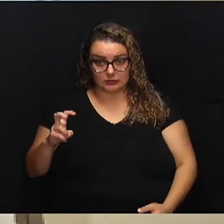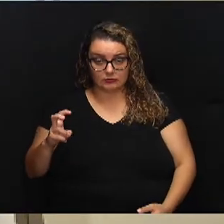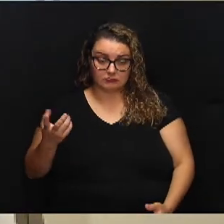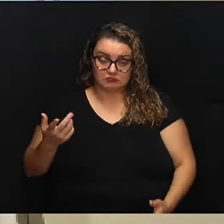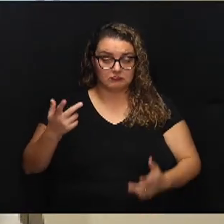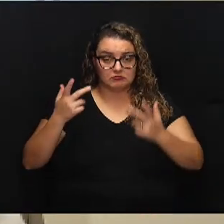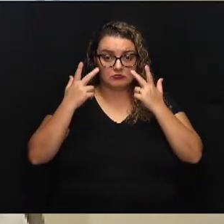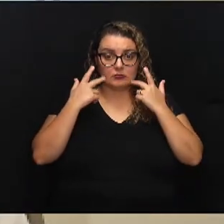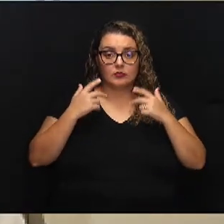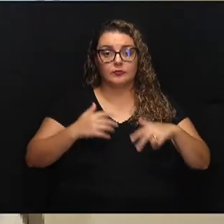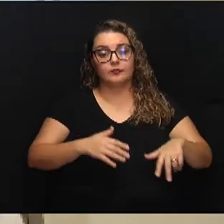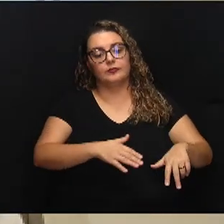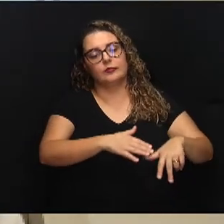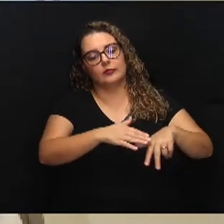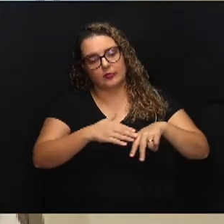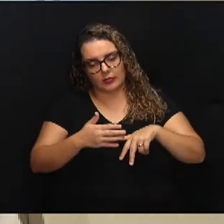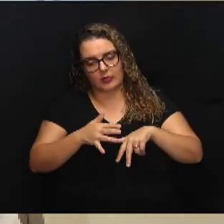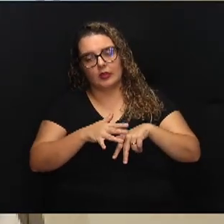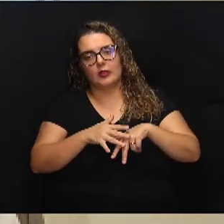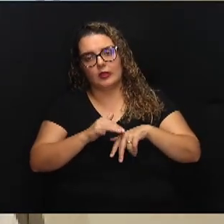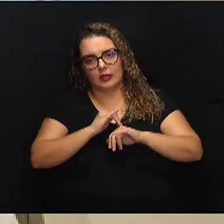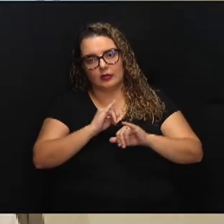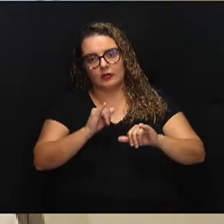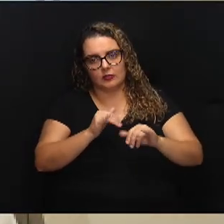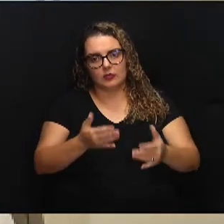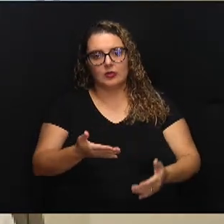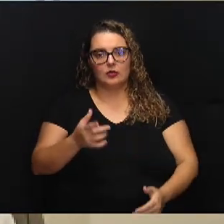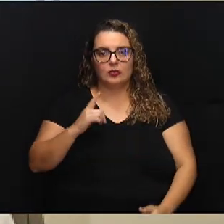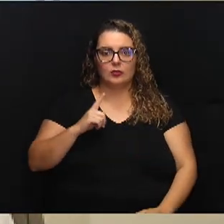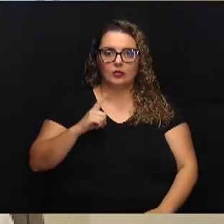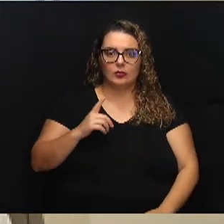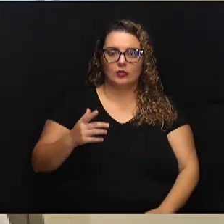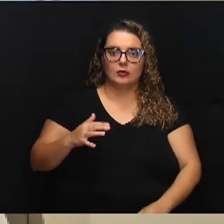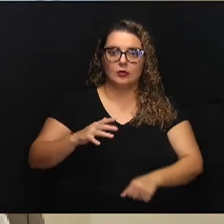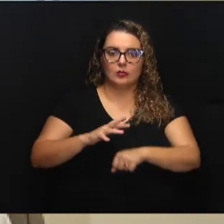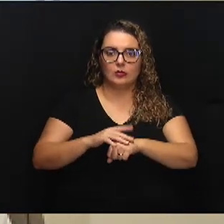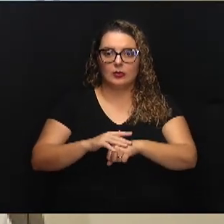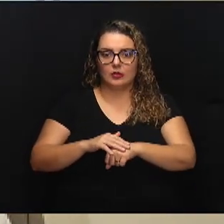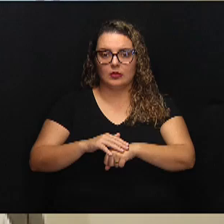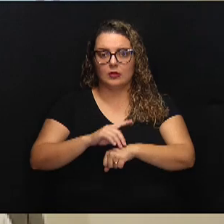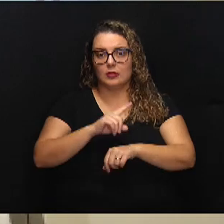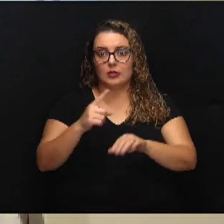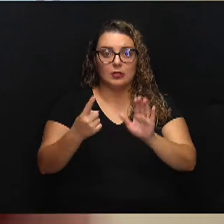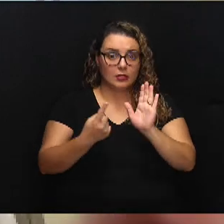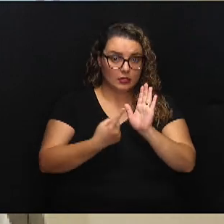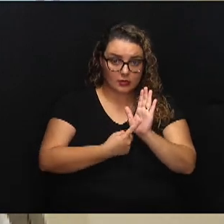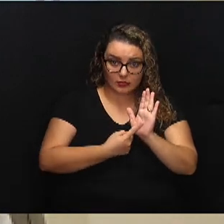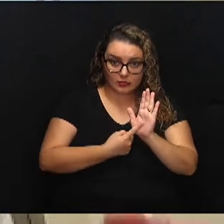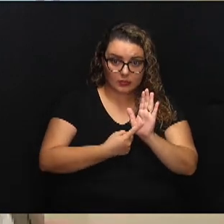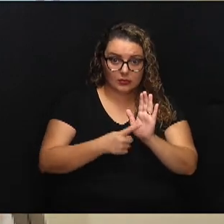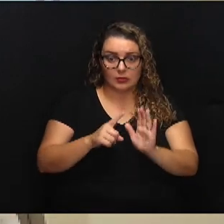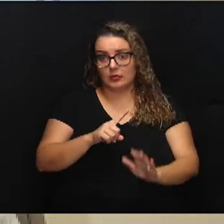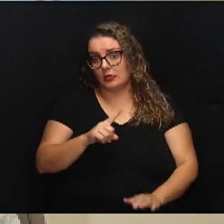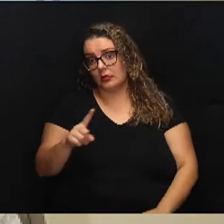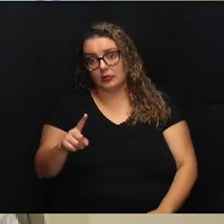essa paciente, que aviso ela que ela tem uma doença que não marca, ou seja, que não